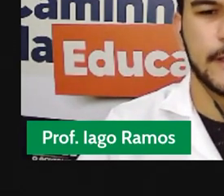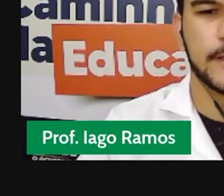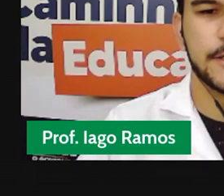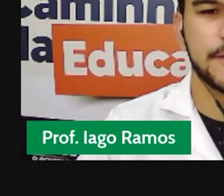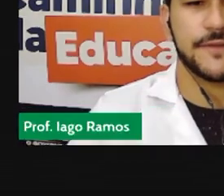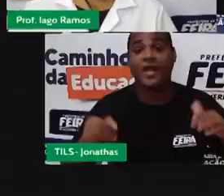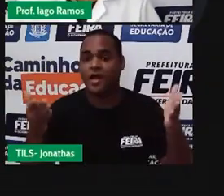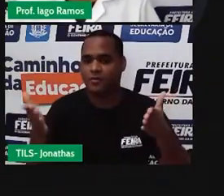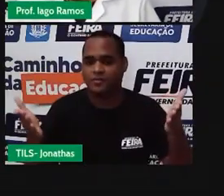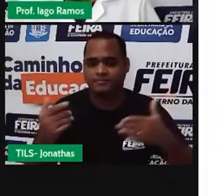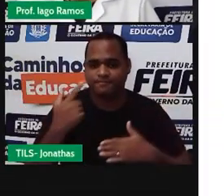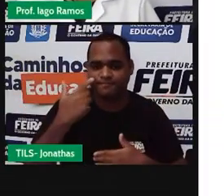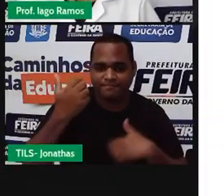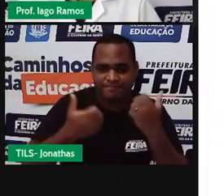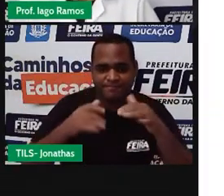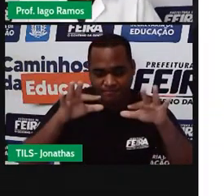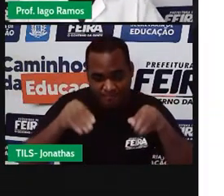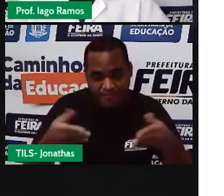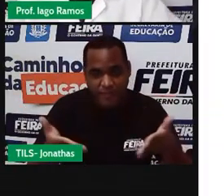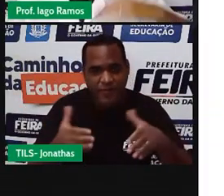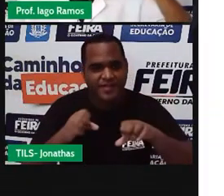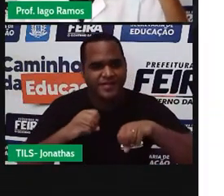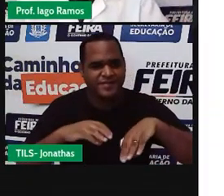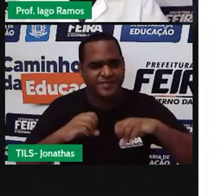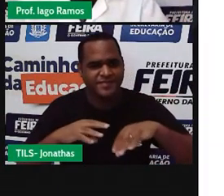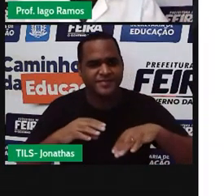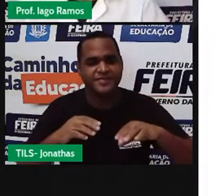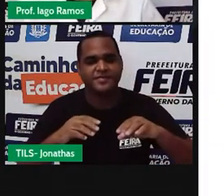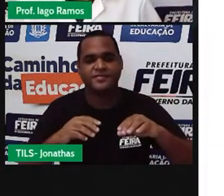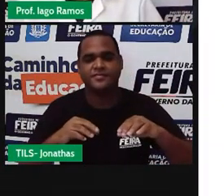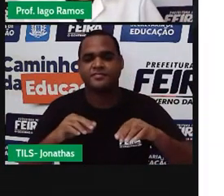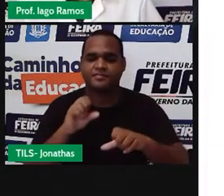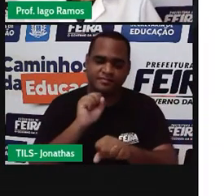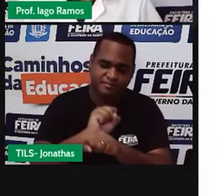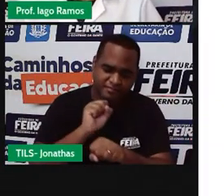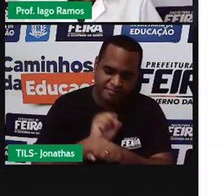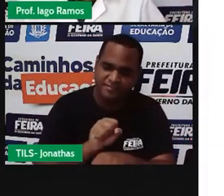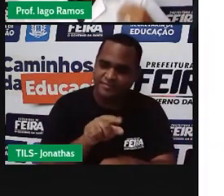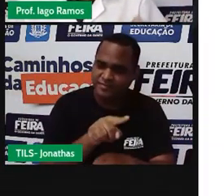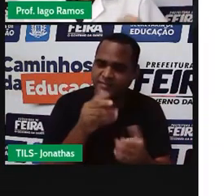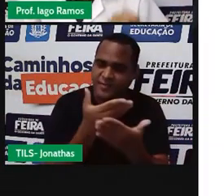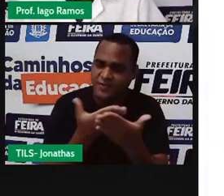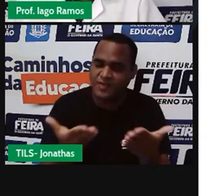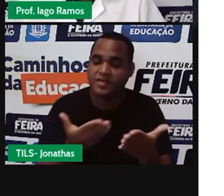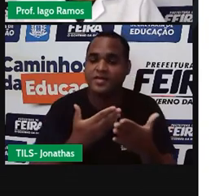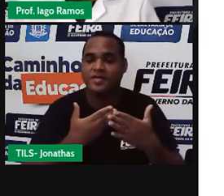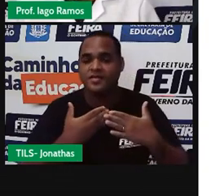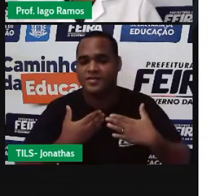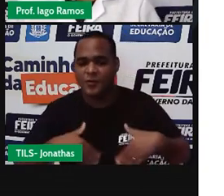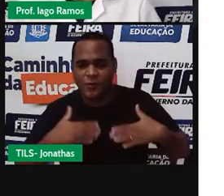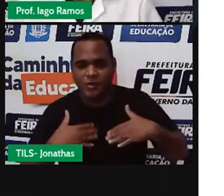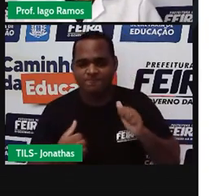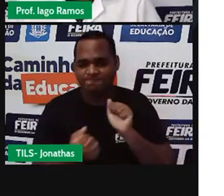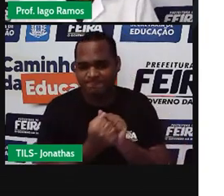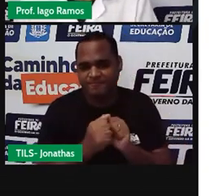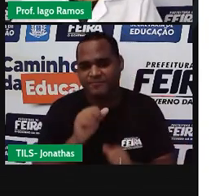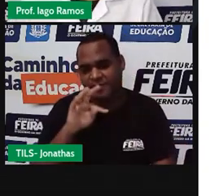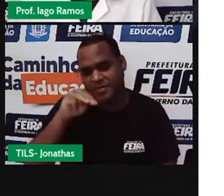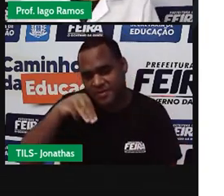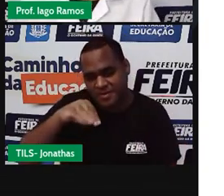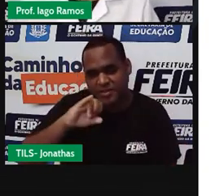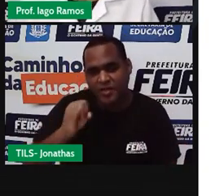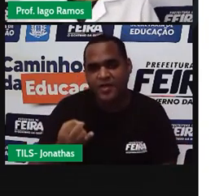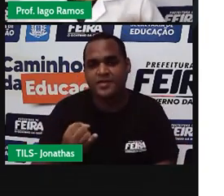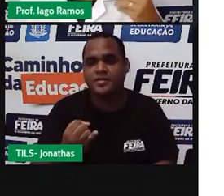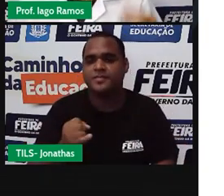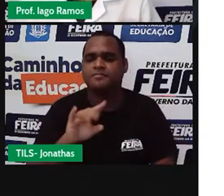Oi e aí a gente finaliza a nossa aula Espero que você tenha curtido é nós estamos juntos tá e